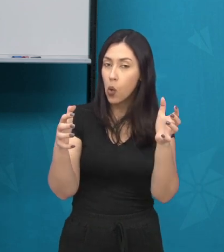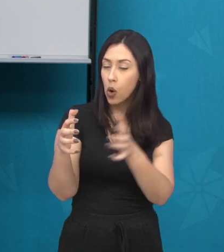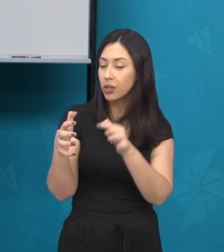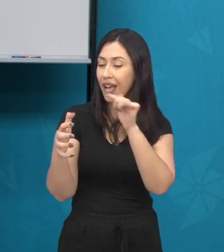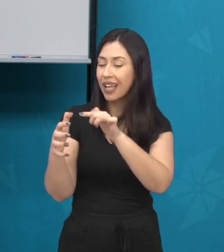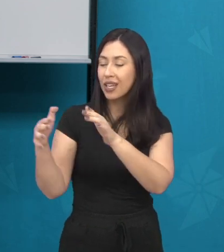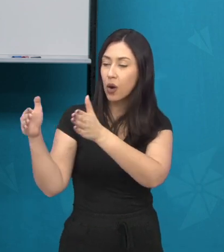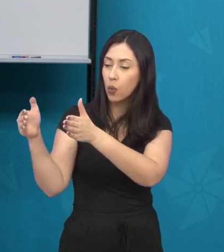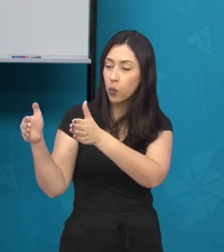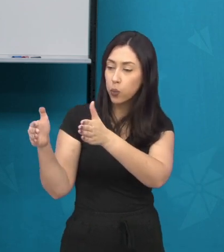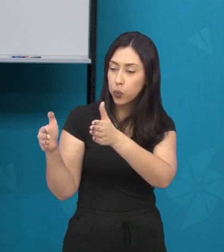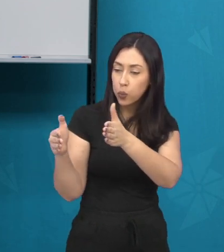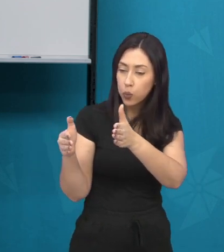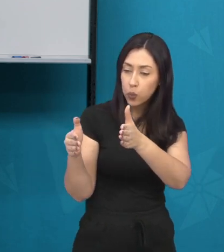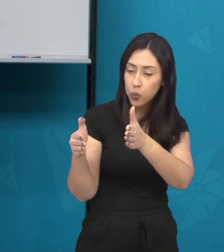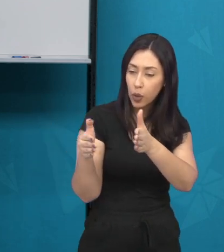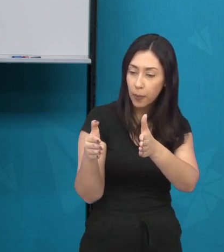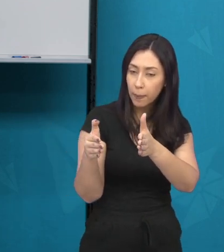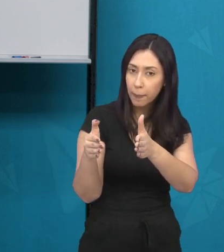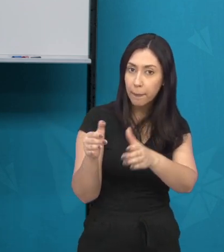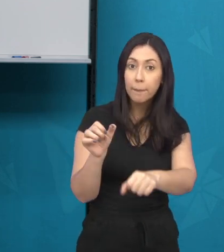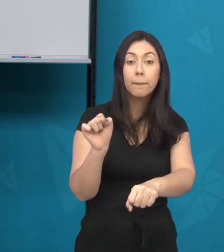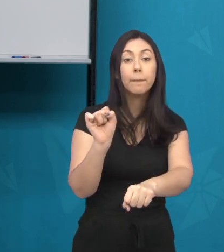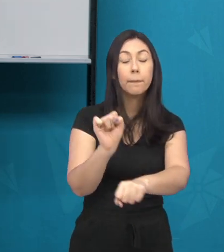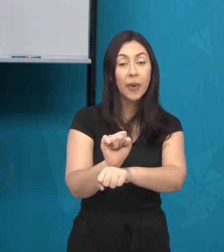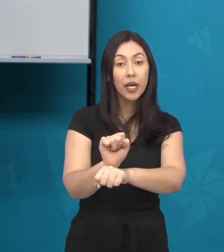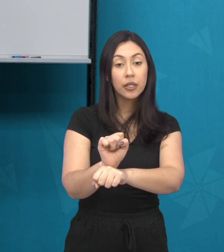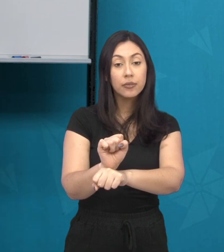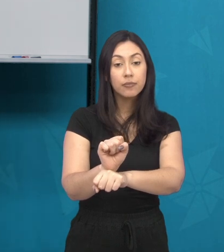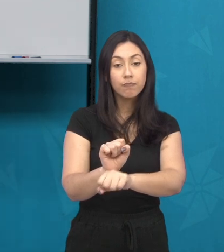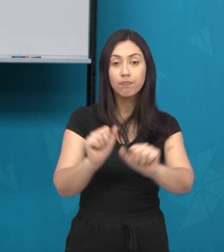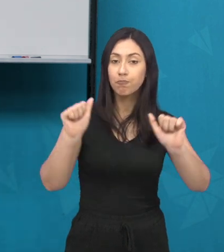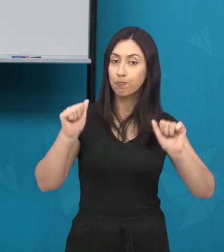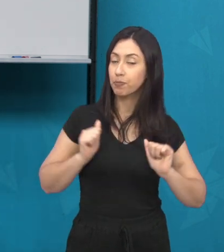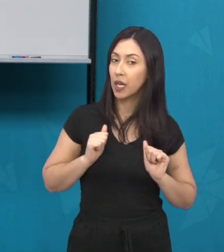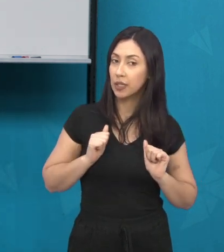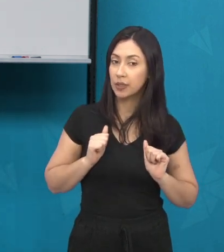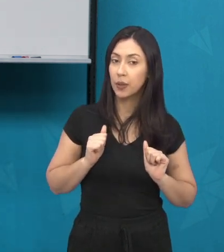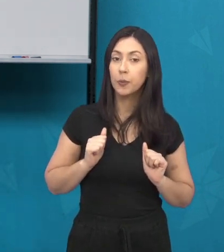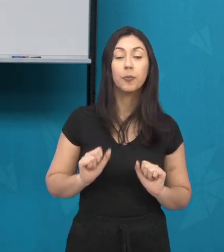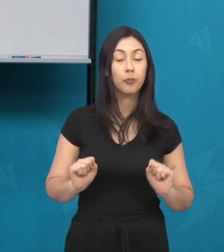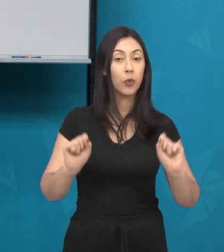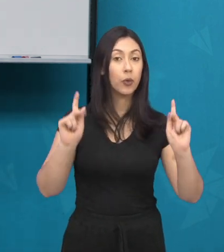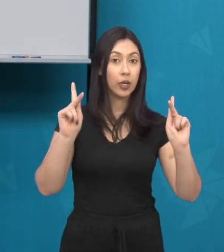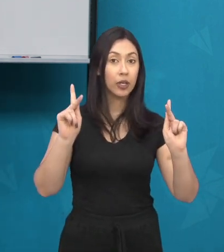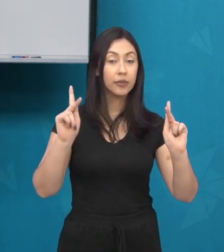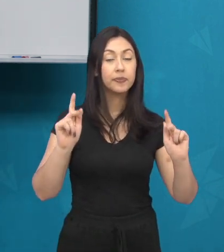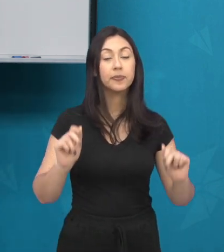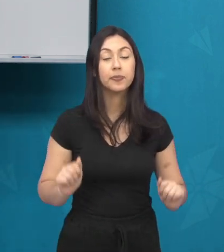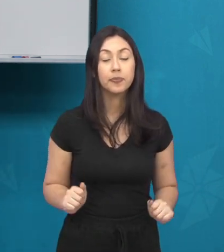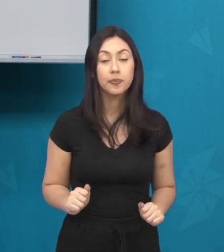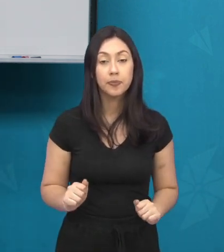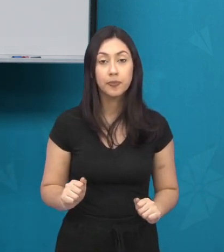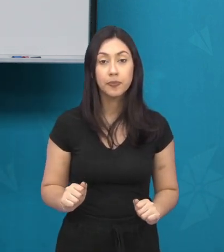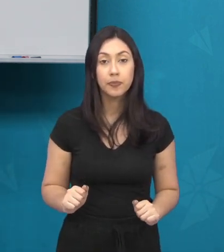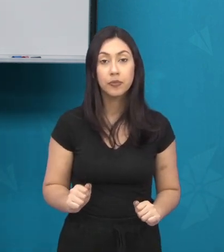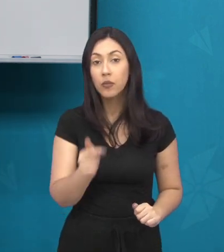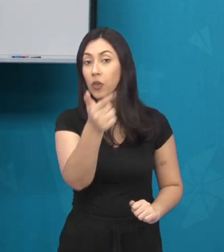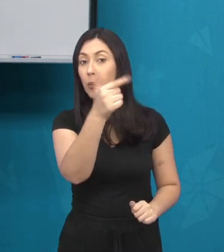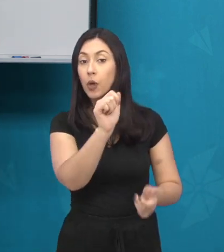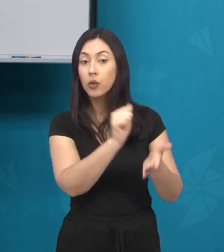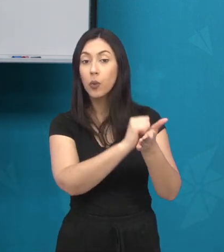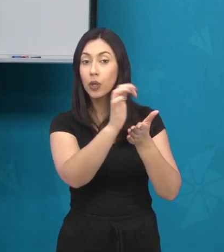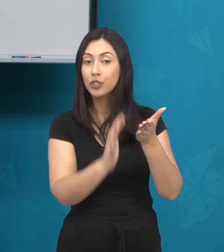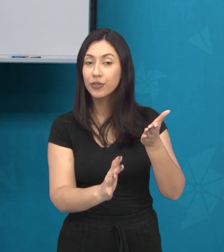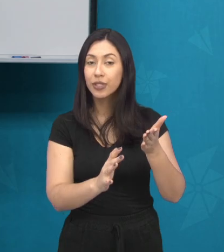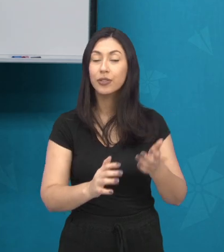aceleração vai parando parando parando até que o corpo para de novo em estado inercial beleza e